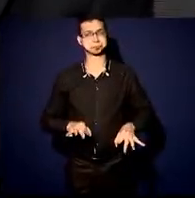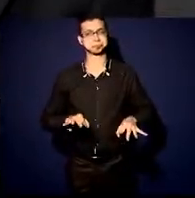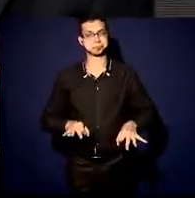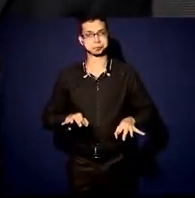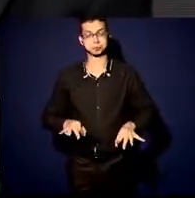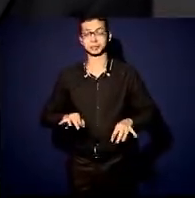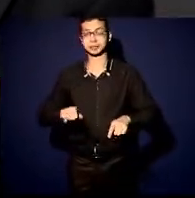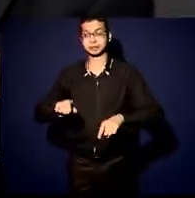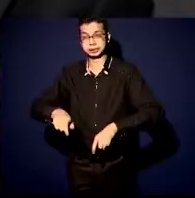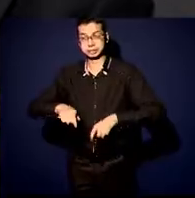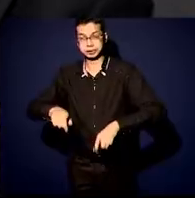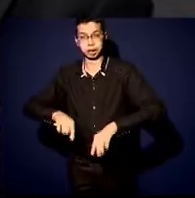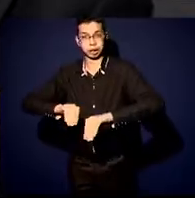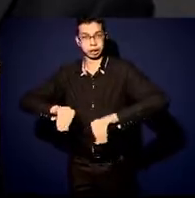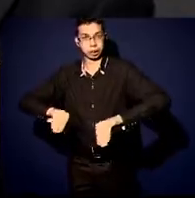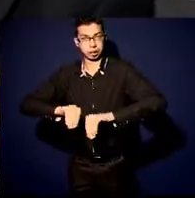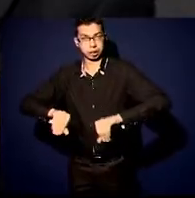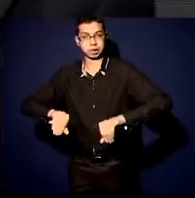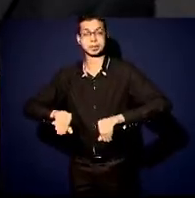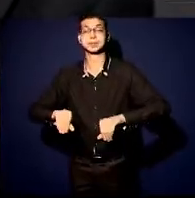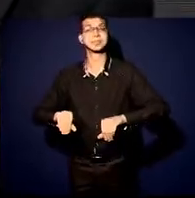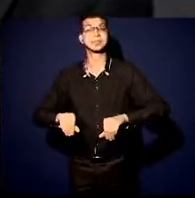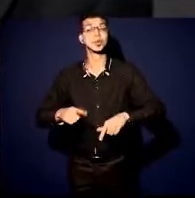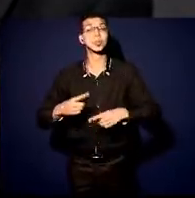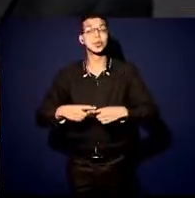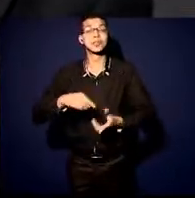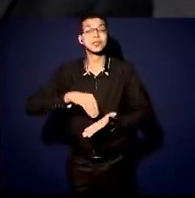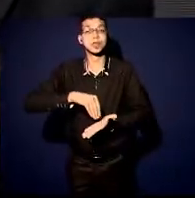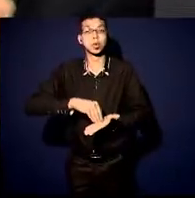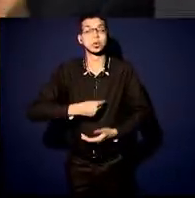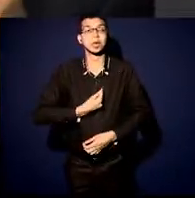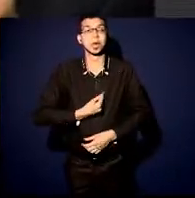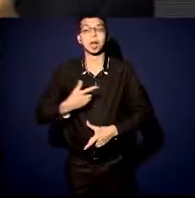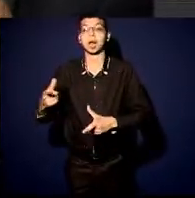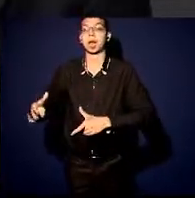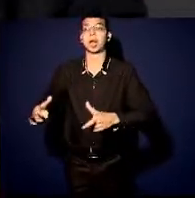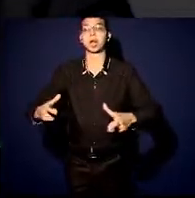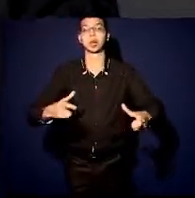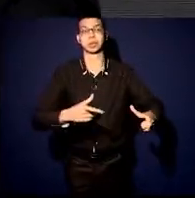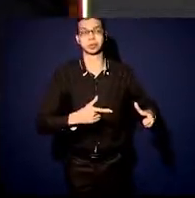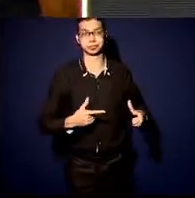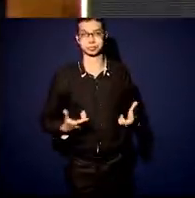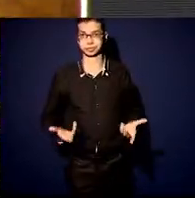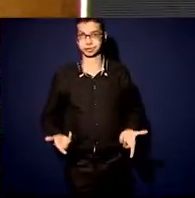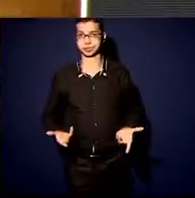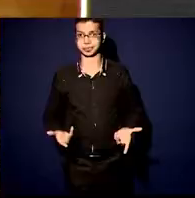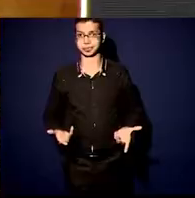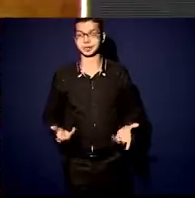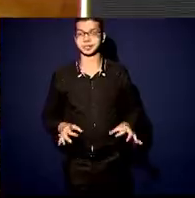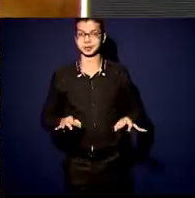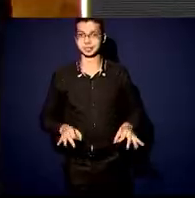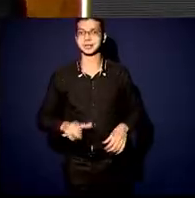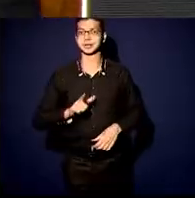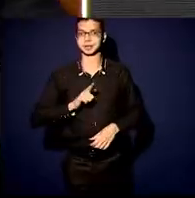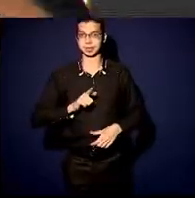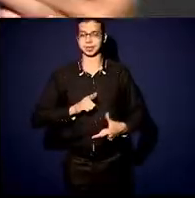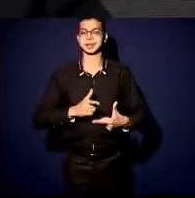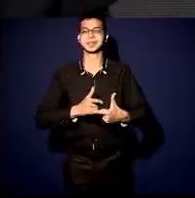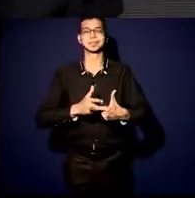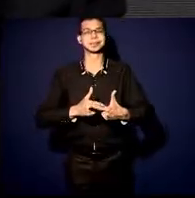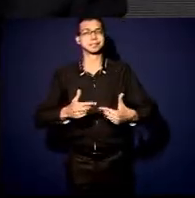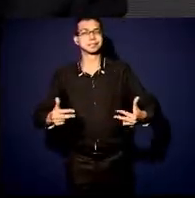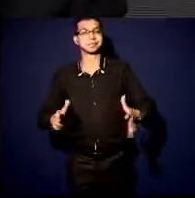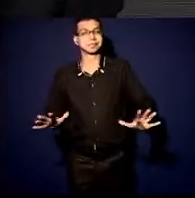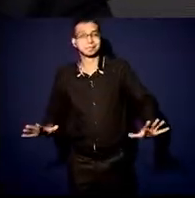por falta de espaço de sobrevivência você não tem você tem incentivos feitos pela